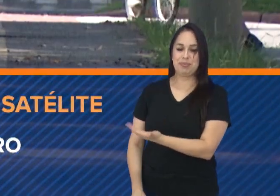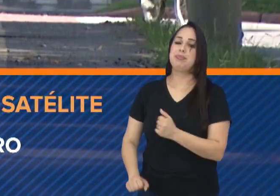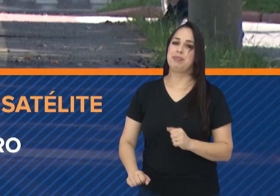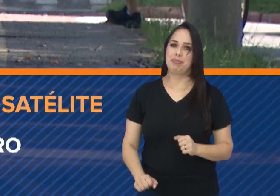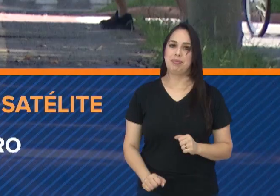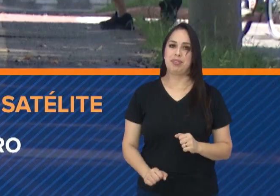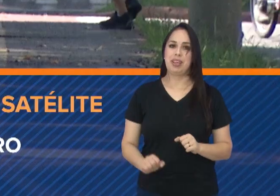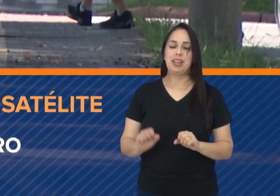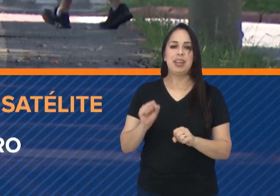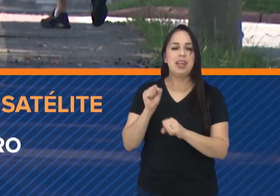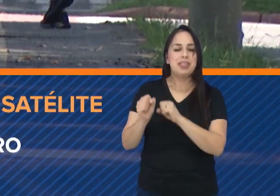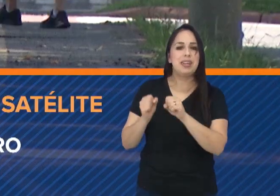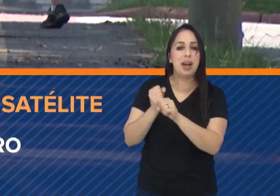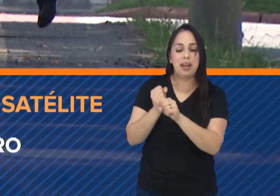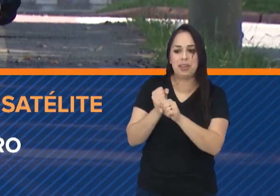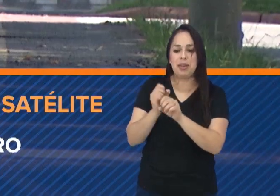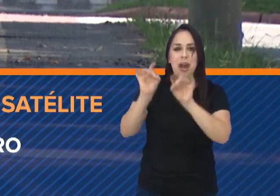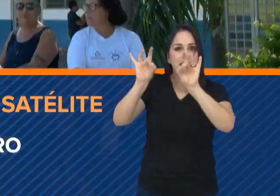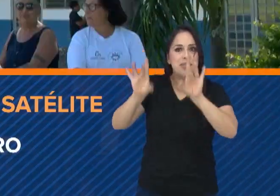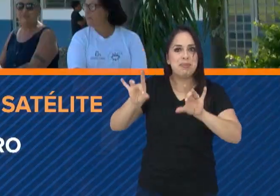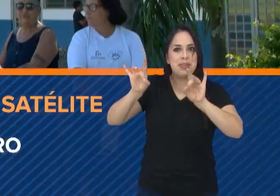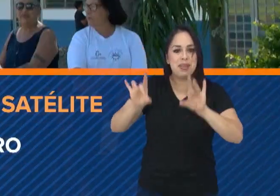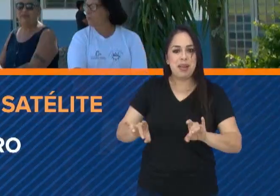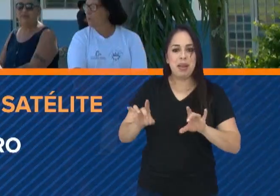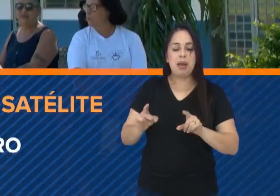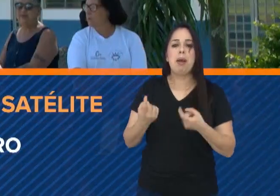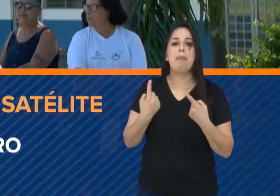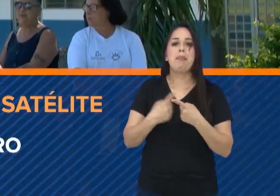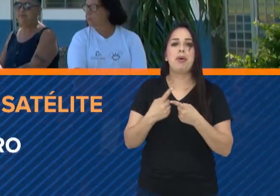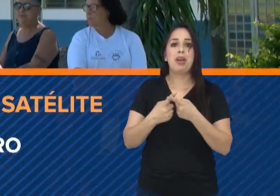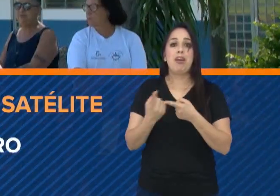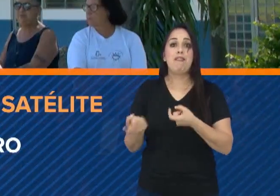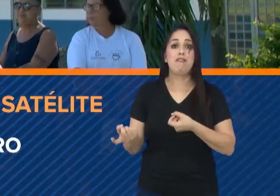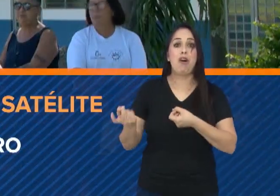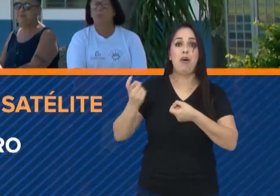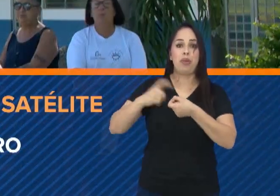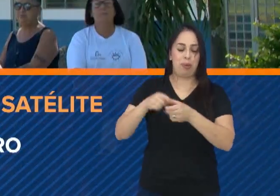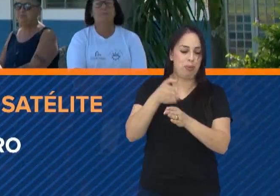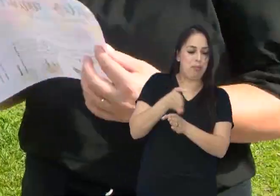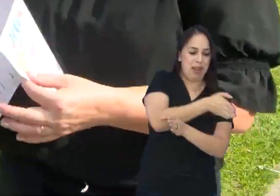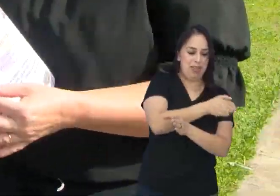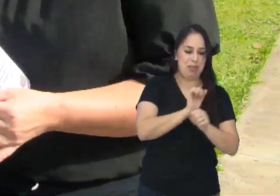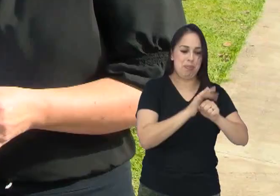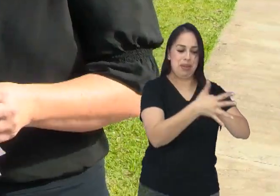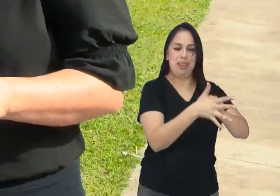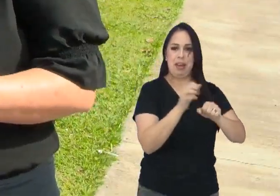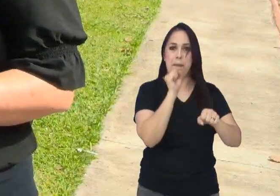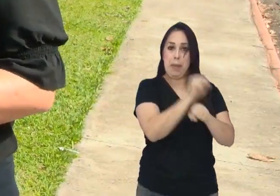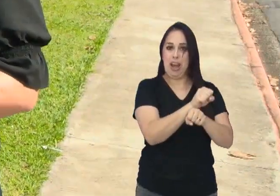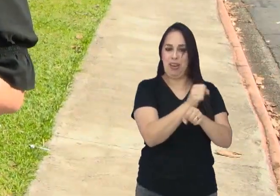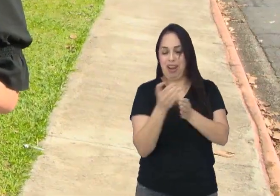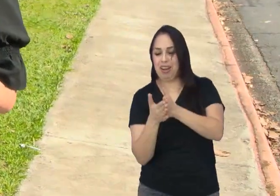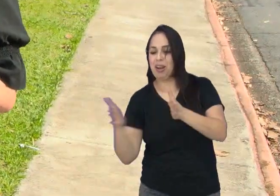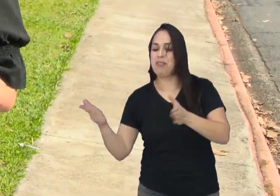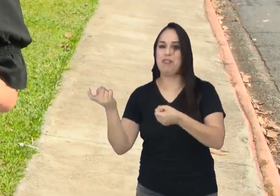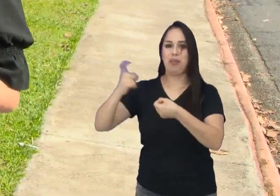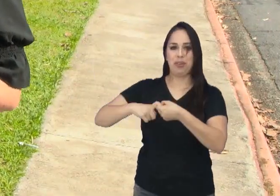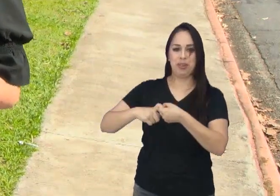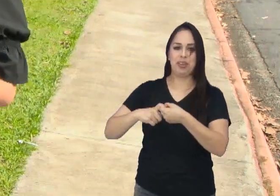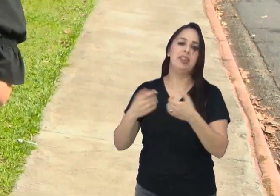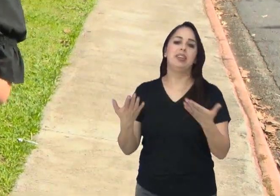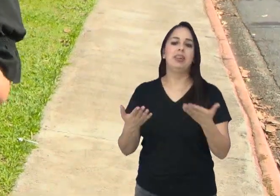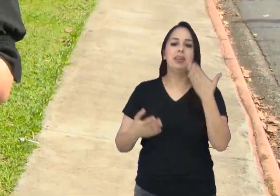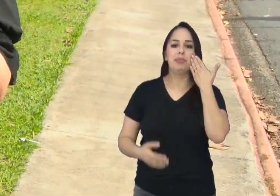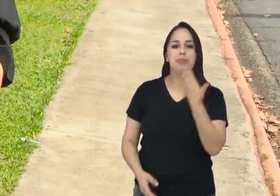tem um sentido ainda mais especial porque é a retomada do evento após a pandemia. A Tassiana é presidente da